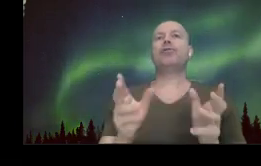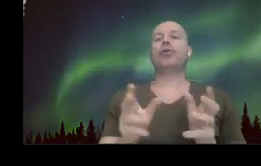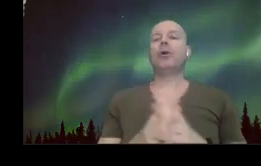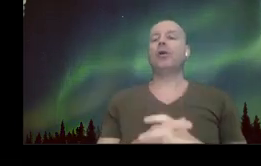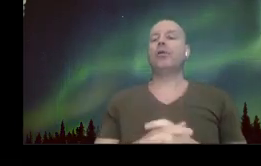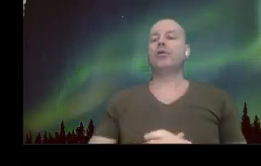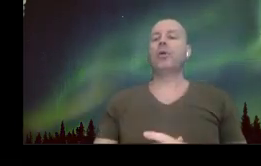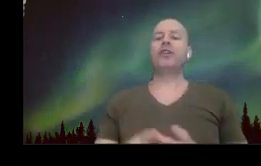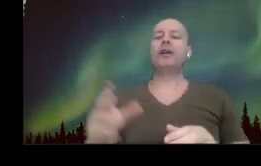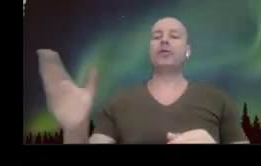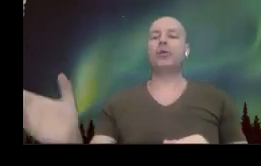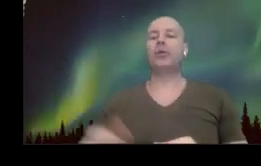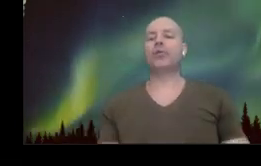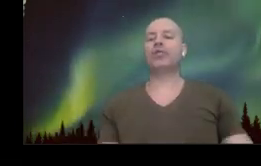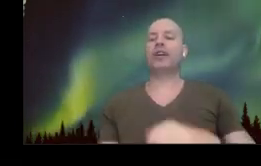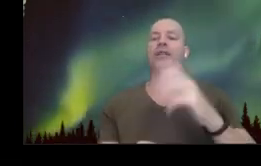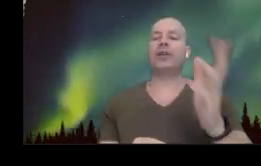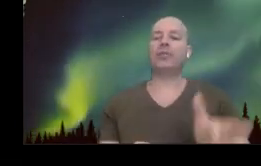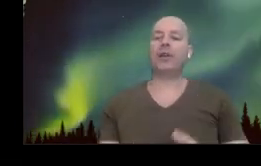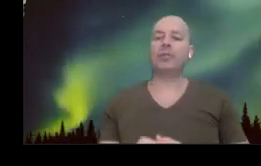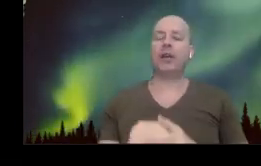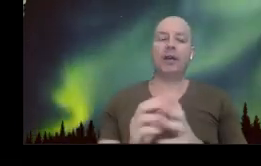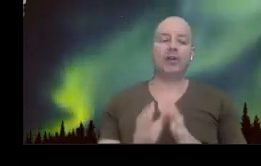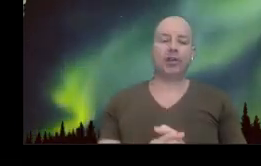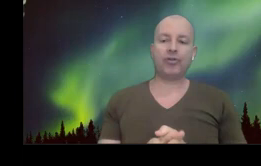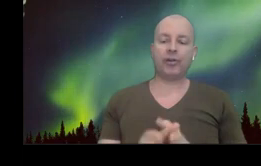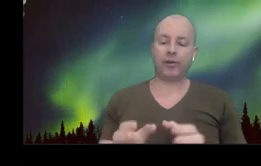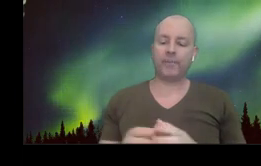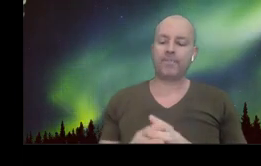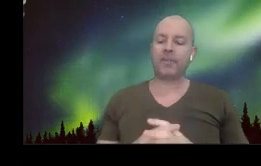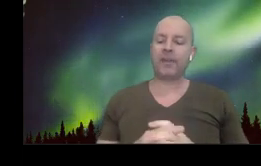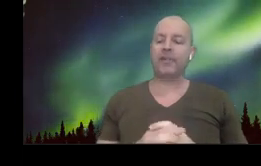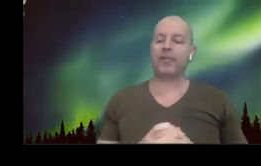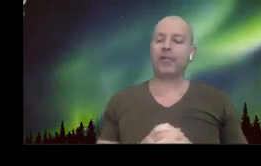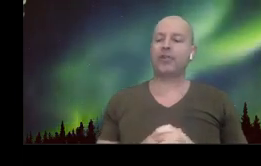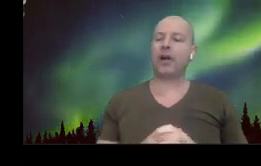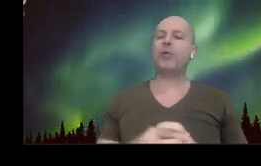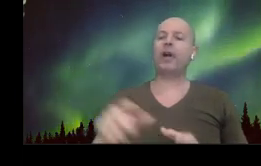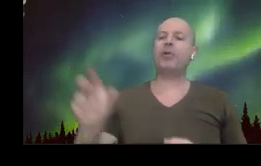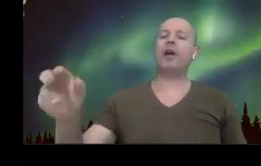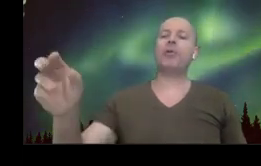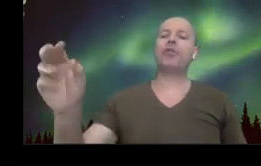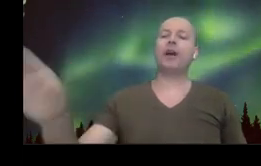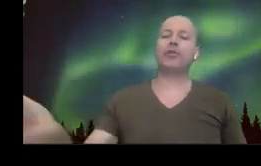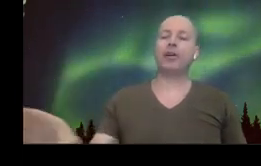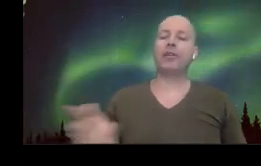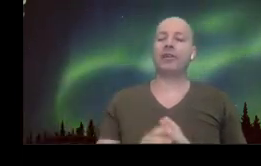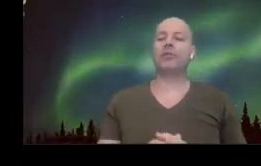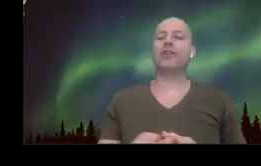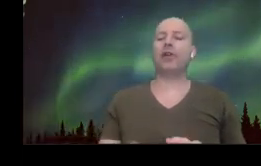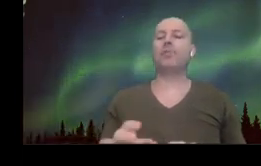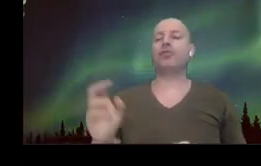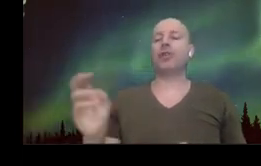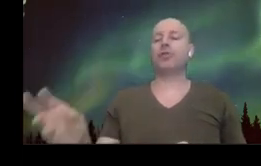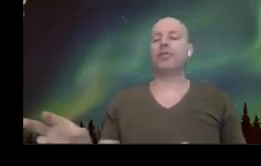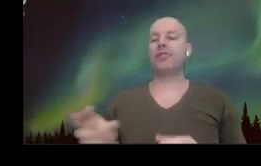uma pessoa, um governador, um secretário de meio ambiente, seja o que for, que dissesse o seguinte: ah, eu quero criar uma unidade de